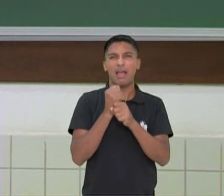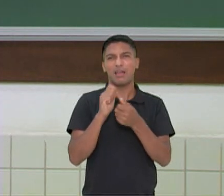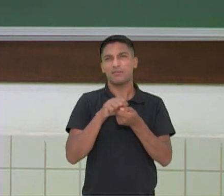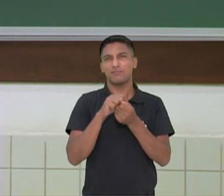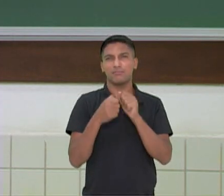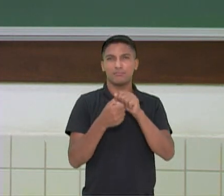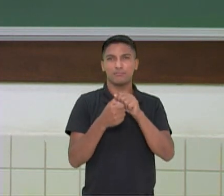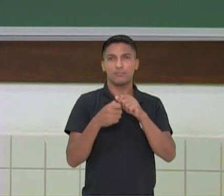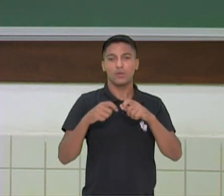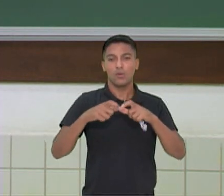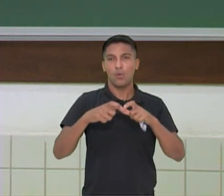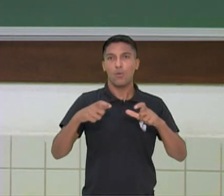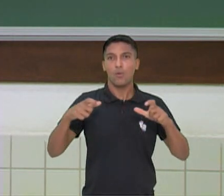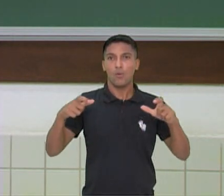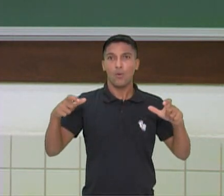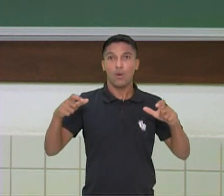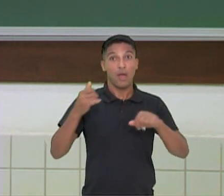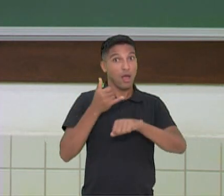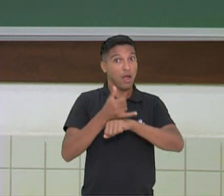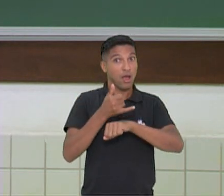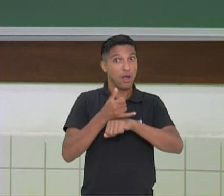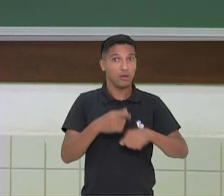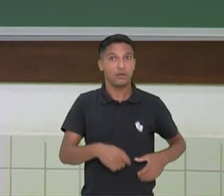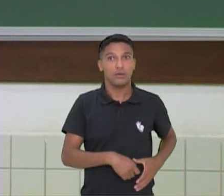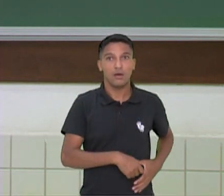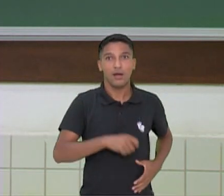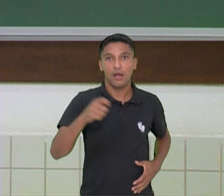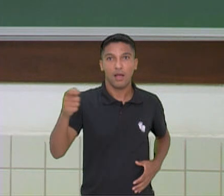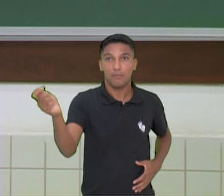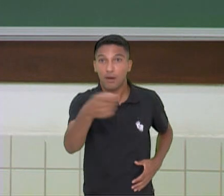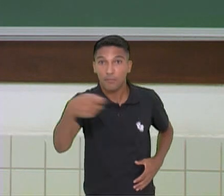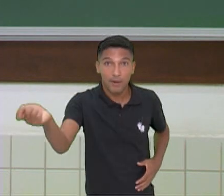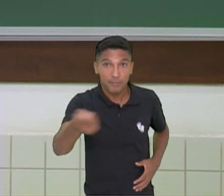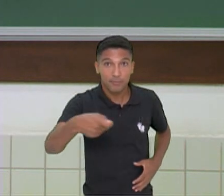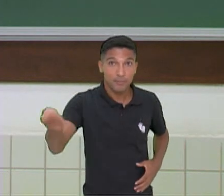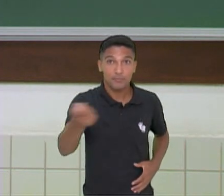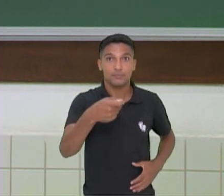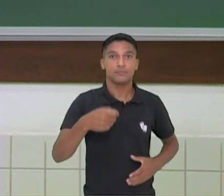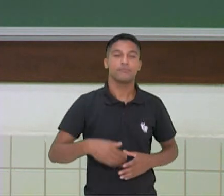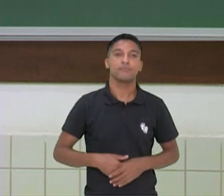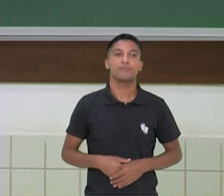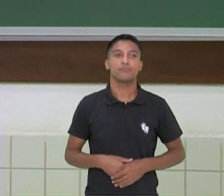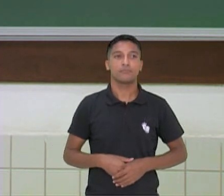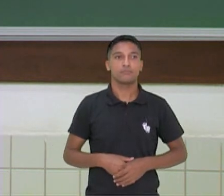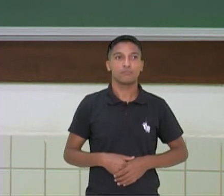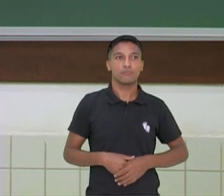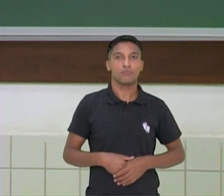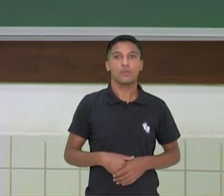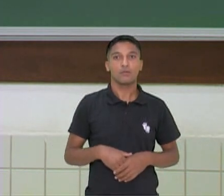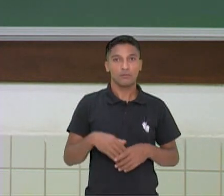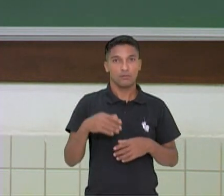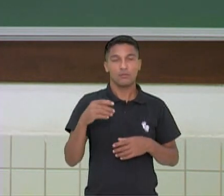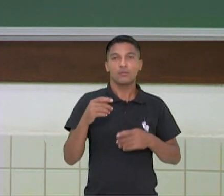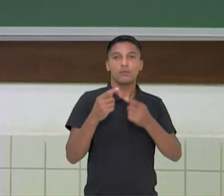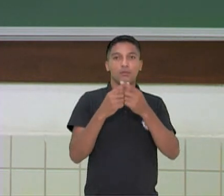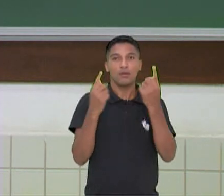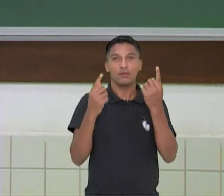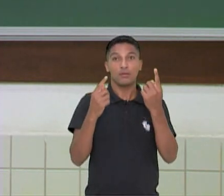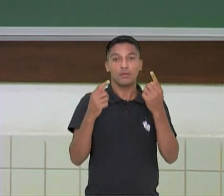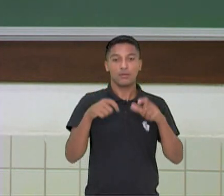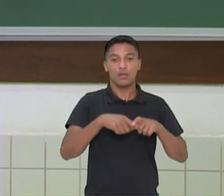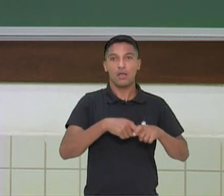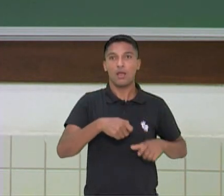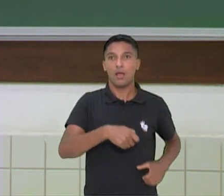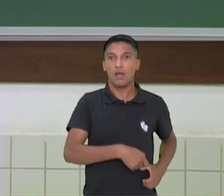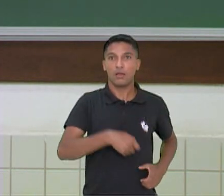e sempre foram é sempre tiveram um significado assim Nobre né por isso